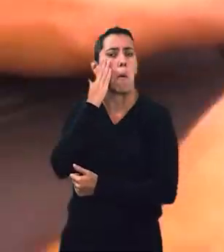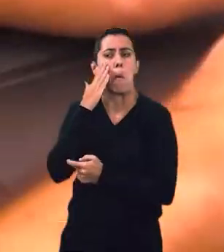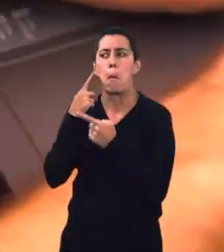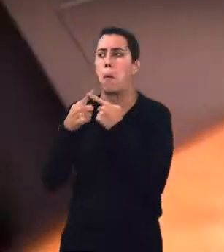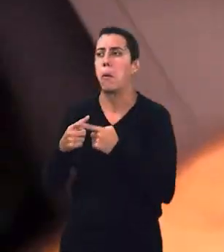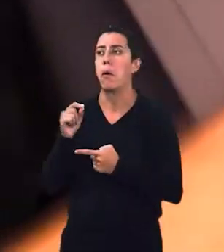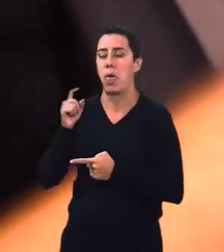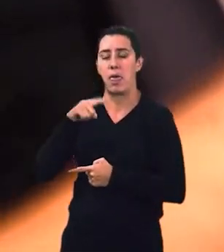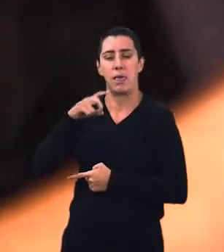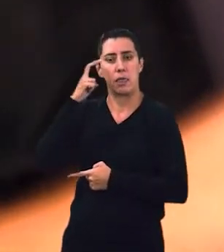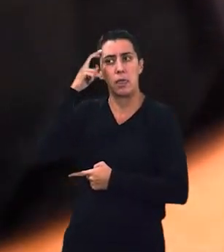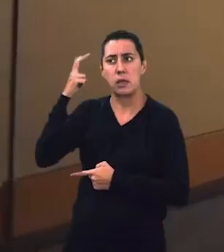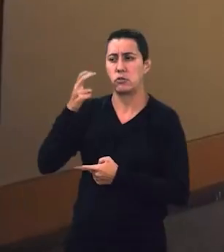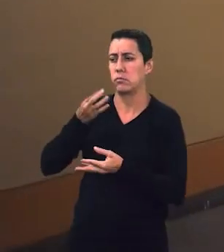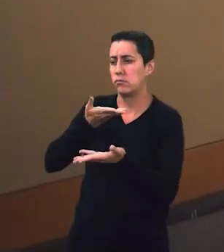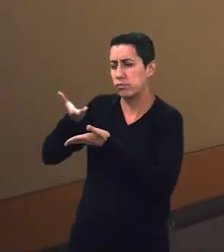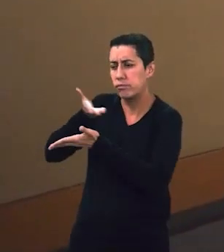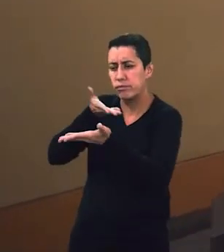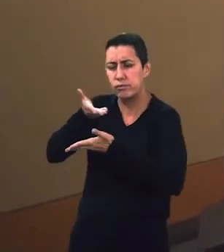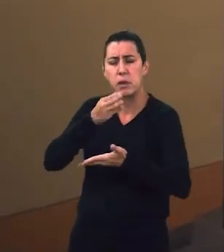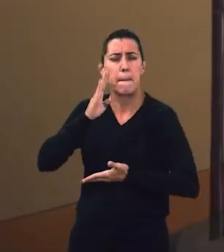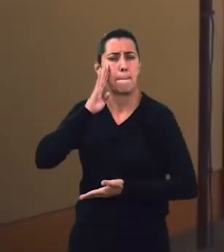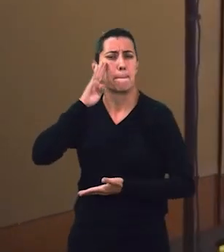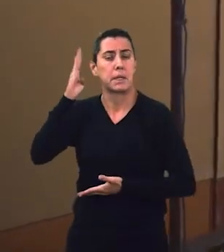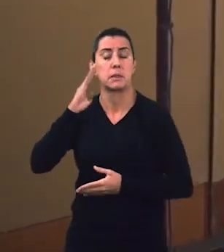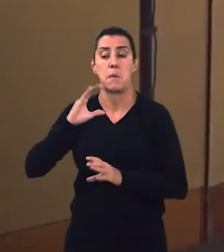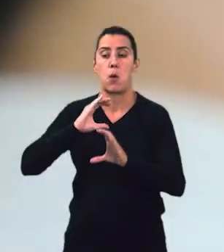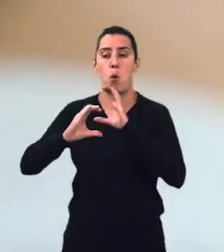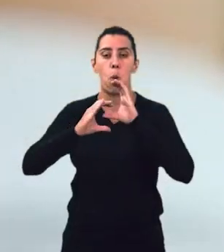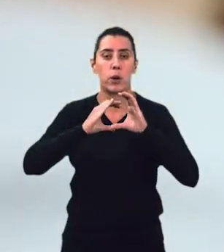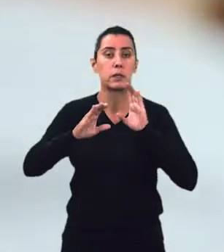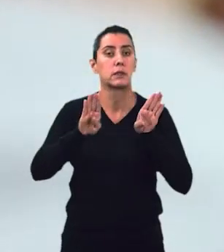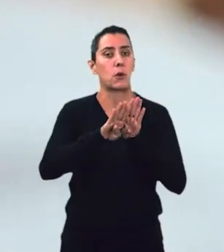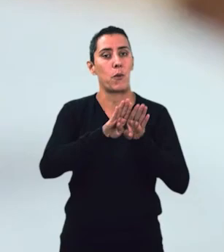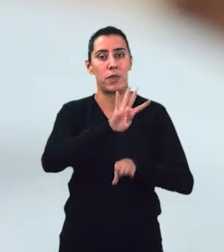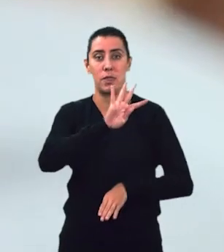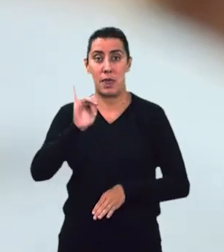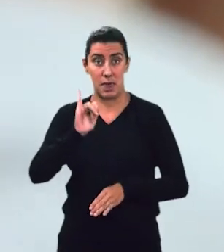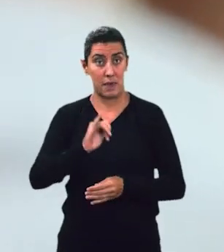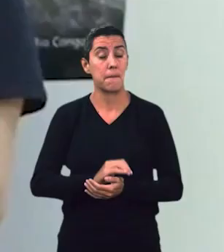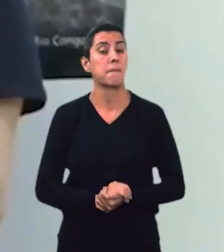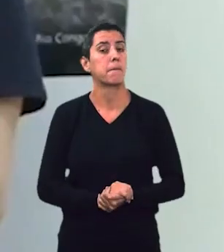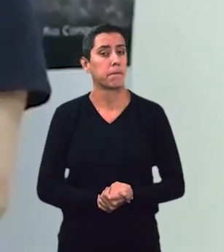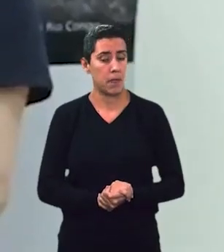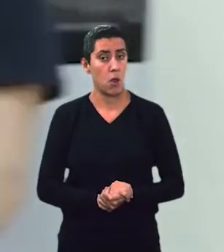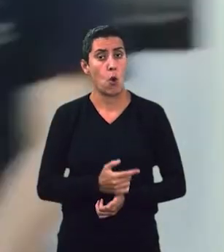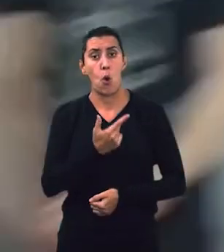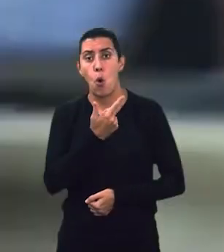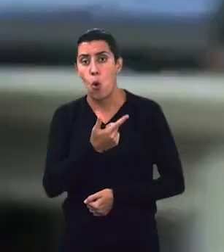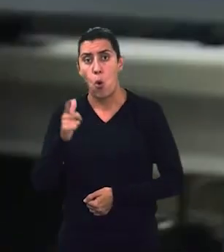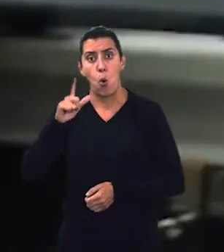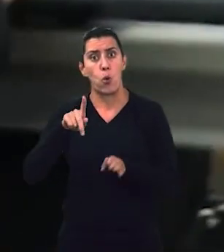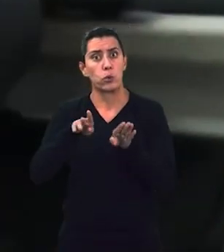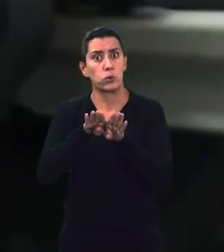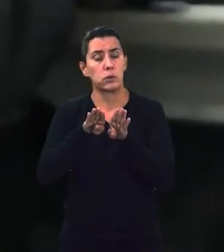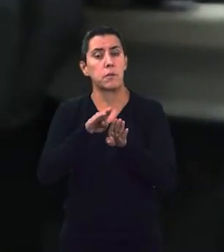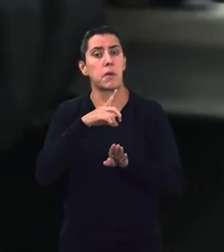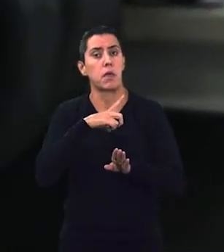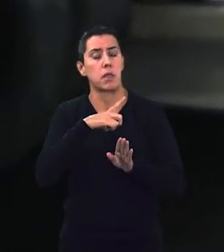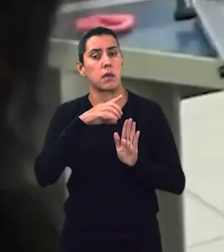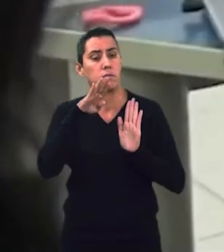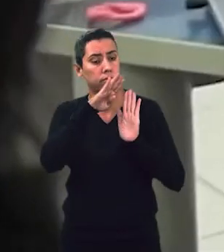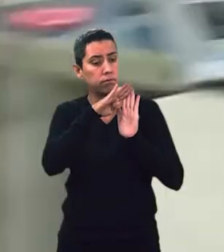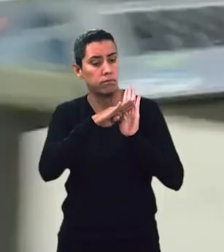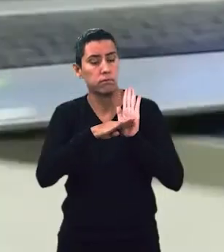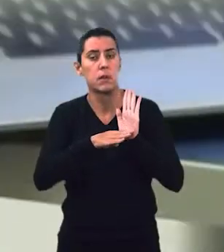dos estudantes na área de tecnologia da informação e comunicação. Outra importante iniciativa junto aos jovens talentos é